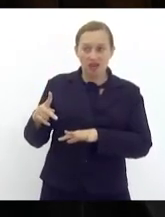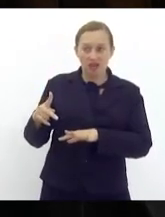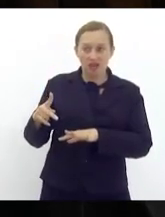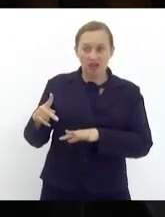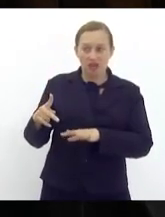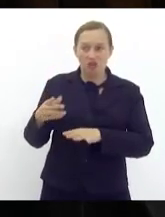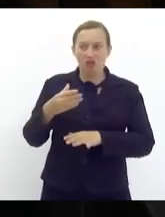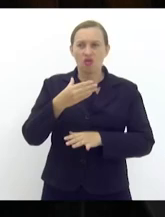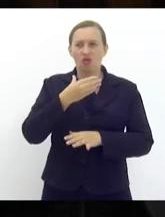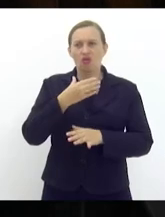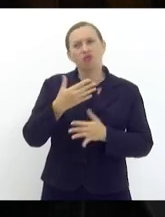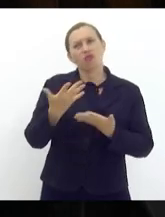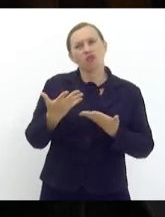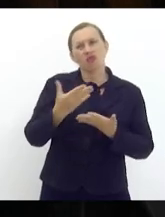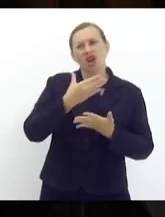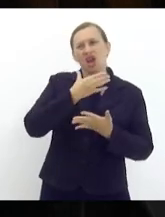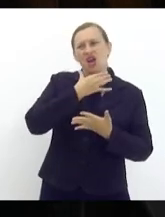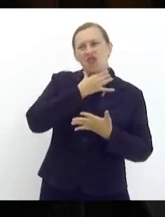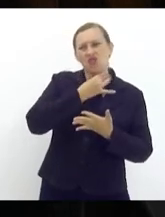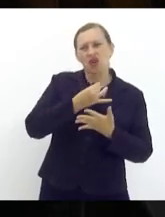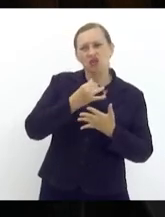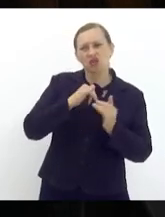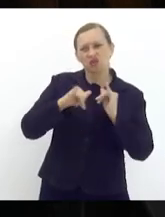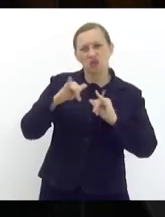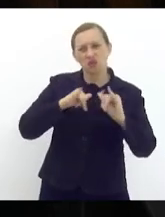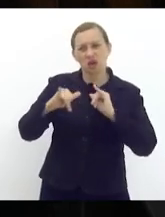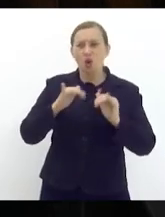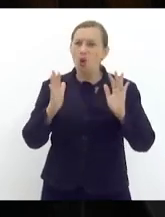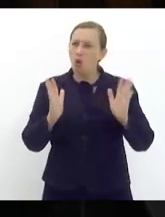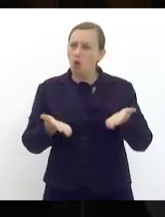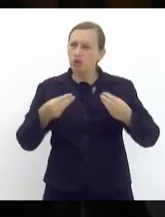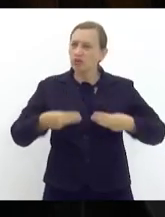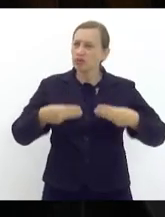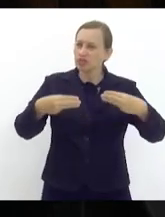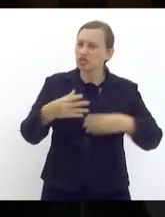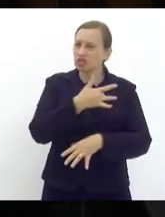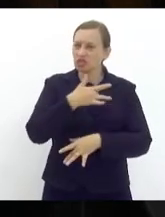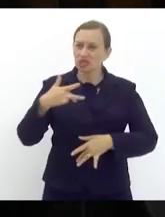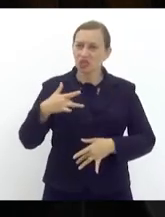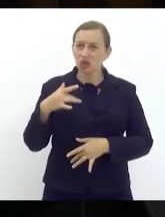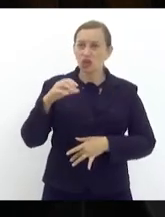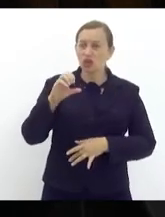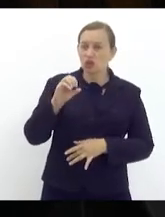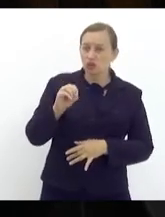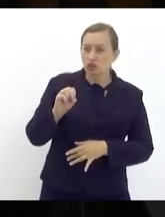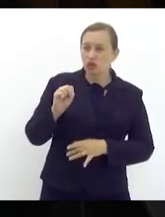fake news. Quer dizer, hoje a ministra da Saúde, a socióloga,